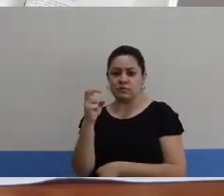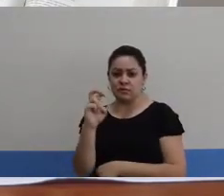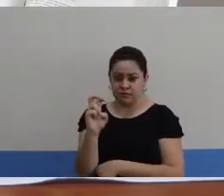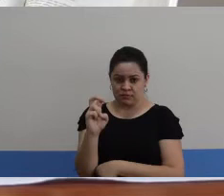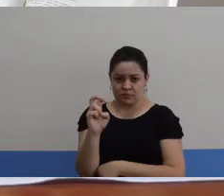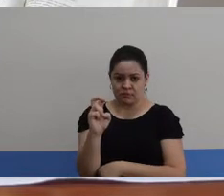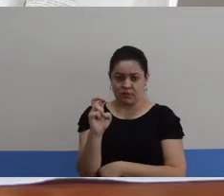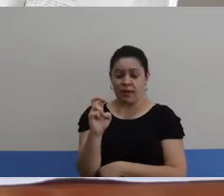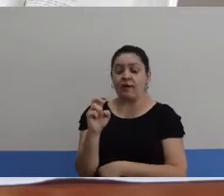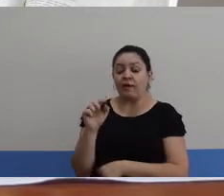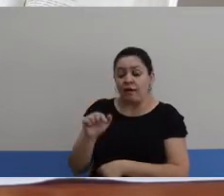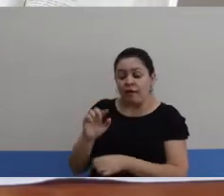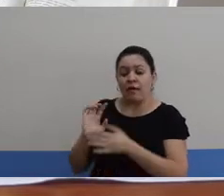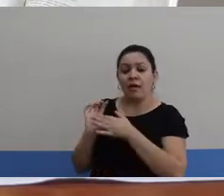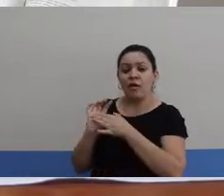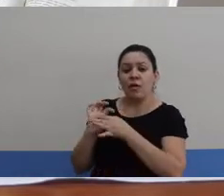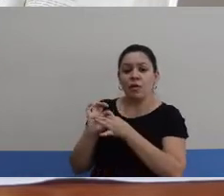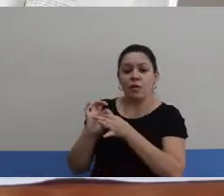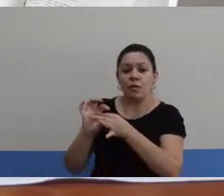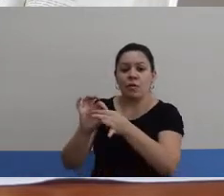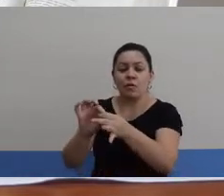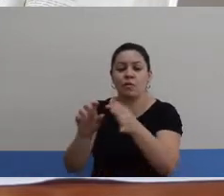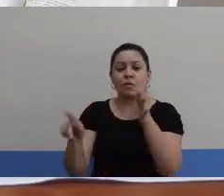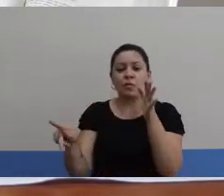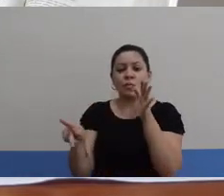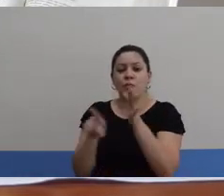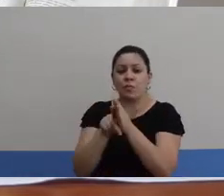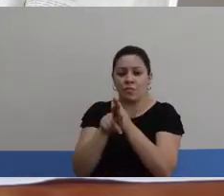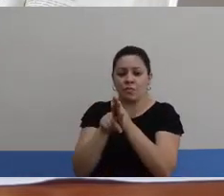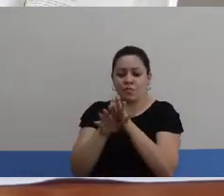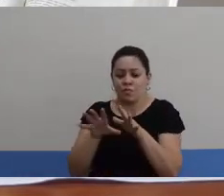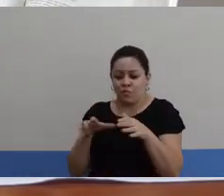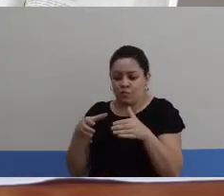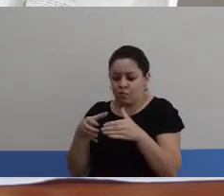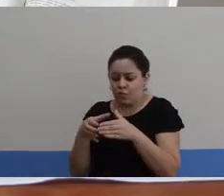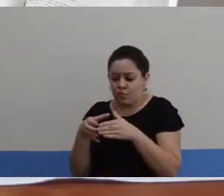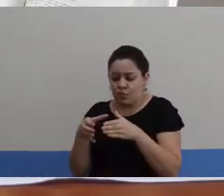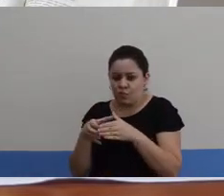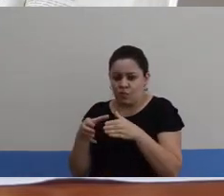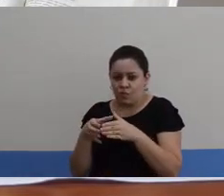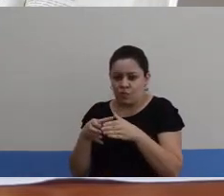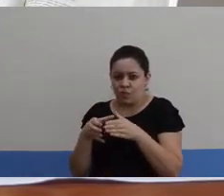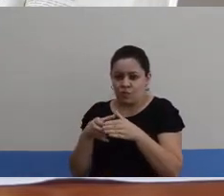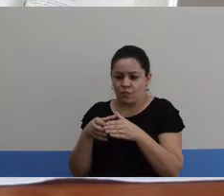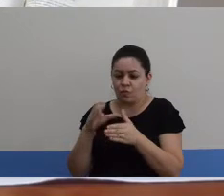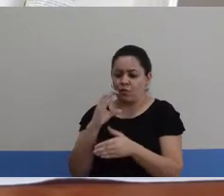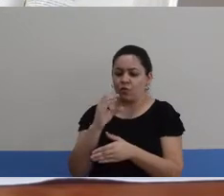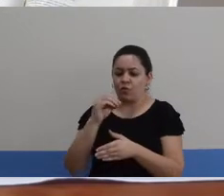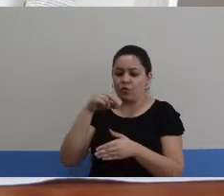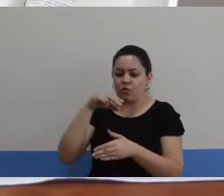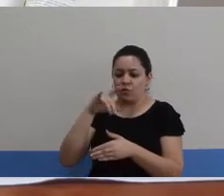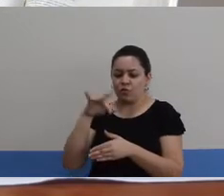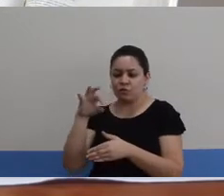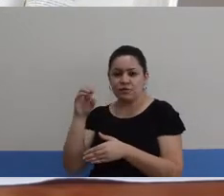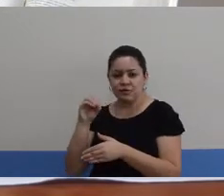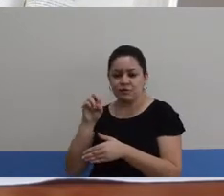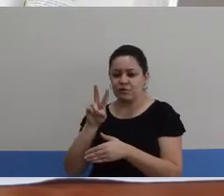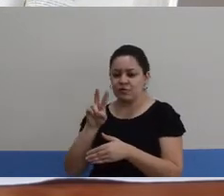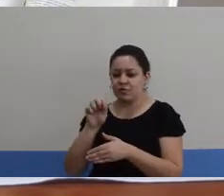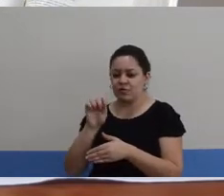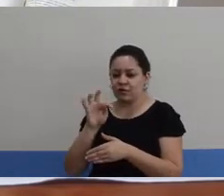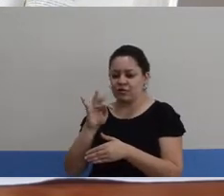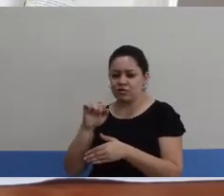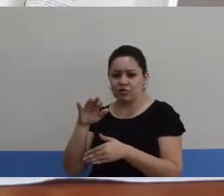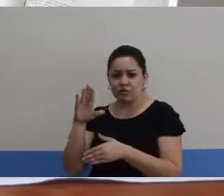1965, no contexto do Concílio Vaticano II, através de um moto próprio do Papa Paulo